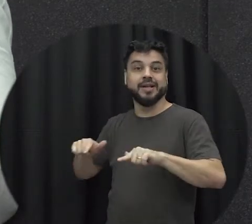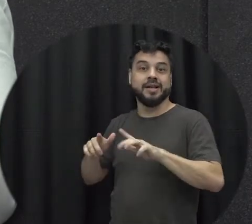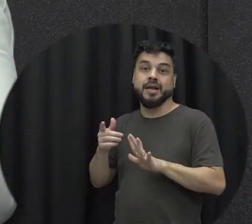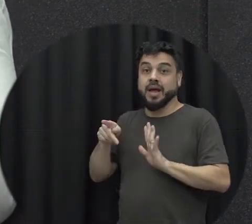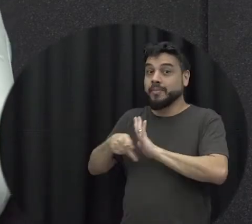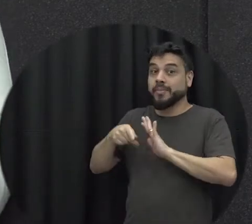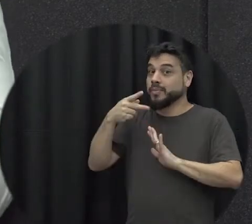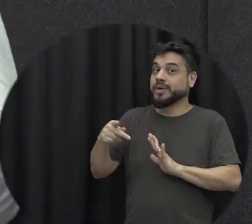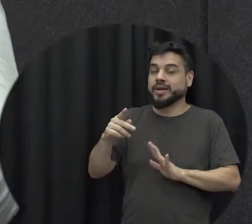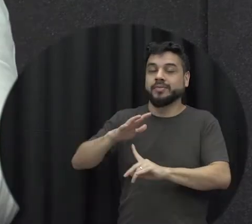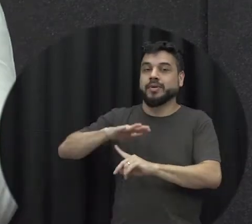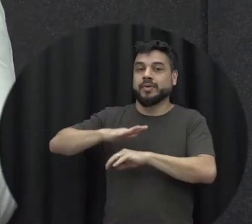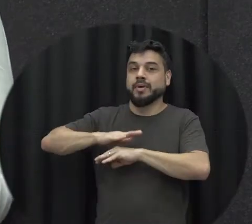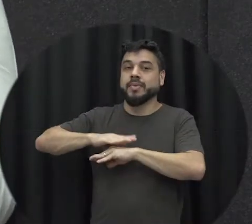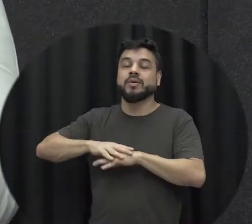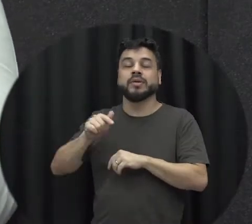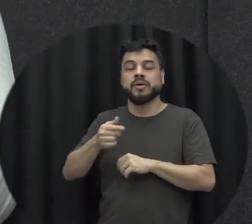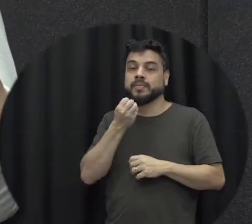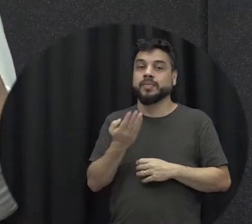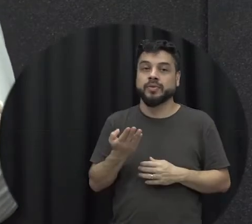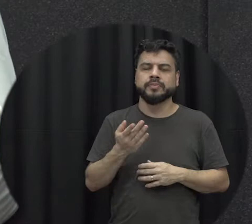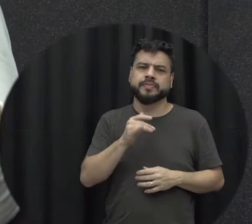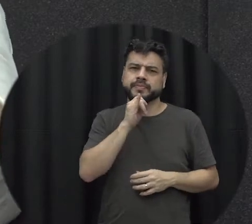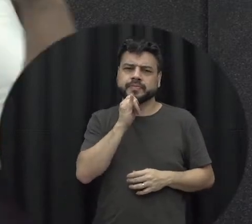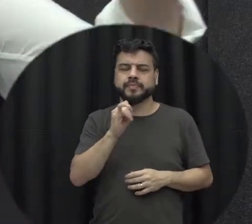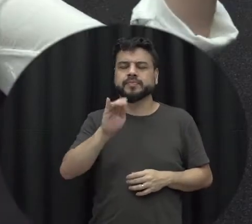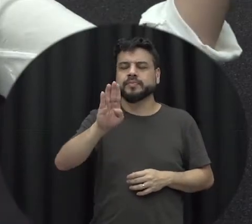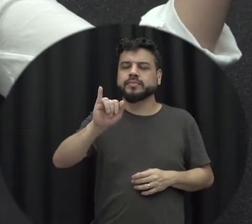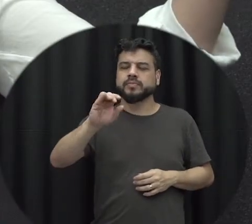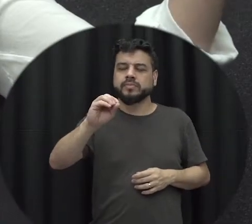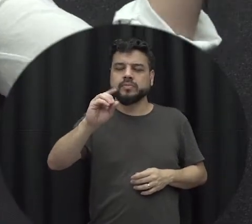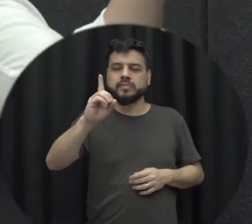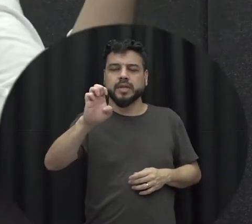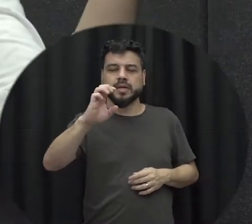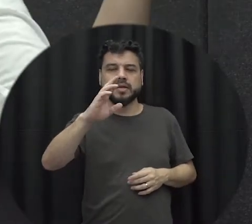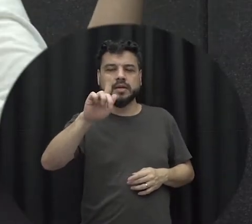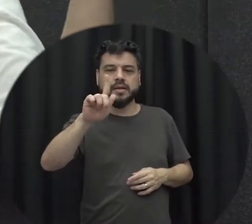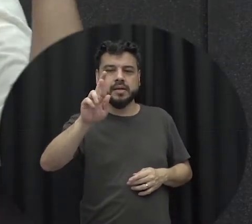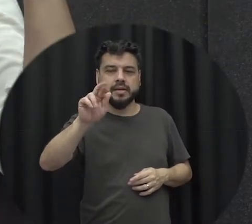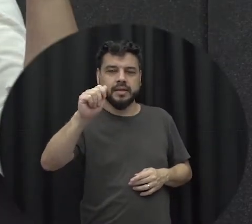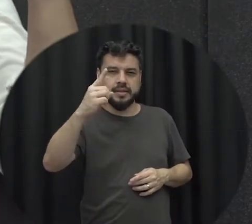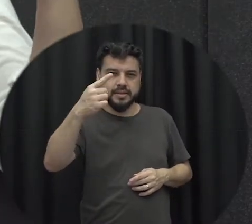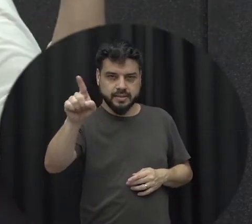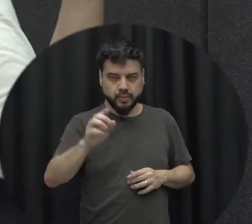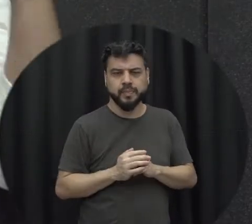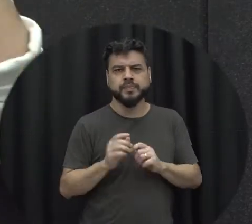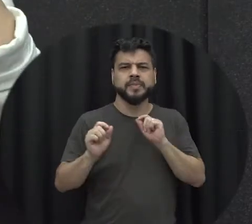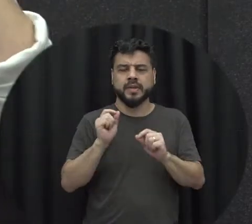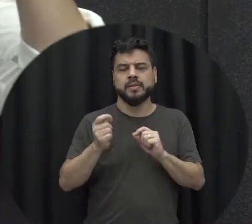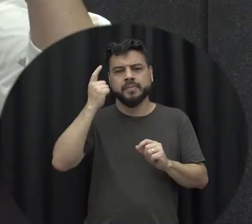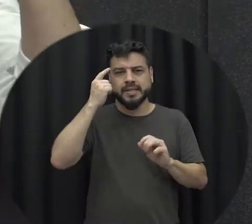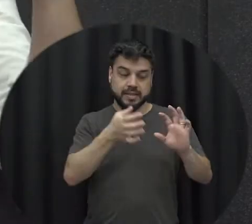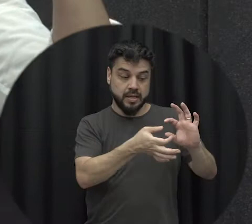para a gente deixar ela bem simplesinha, vamos pensar numa corrente cheia de anéis,